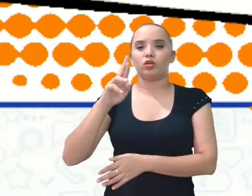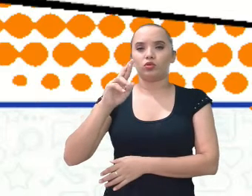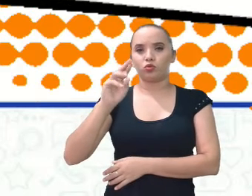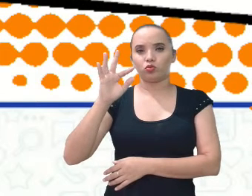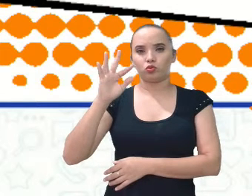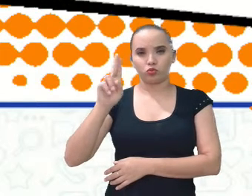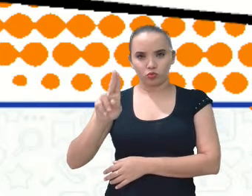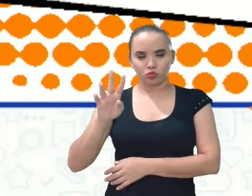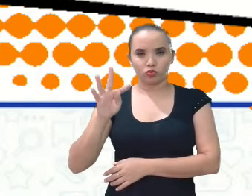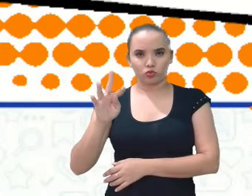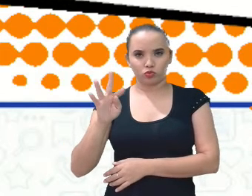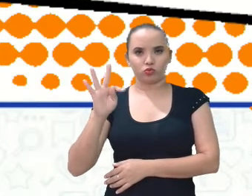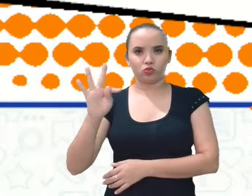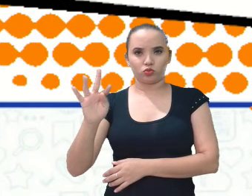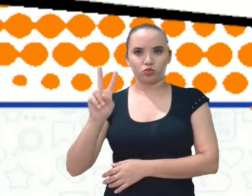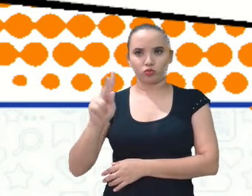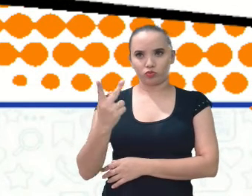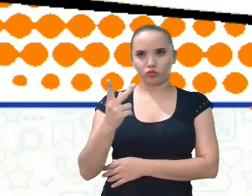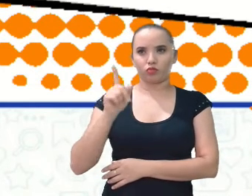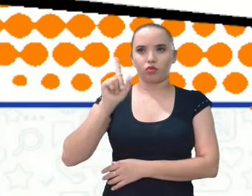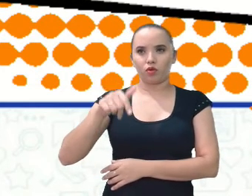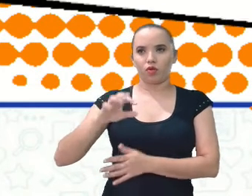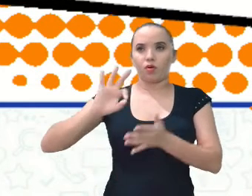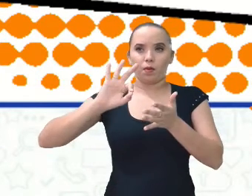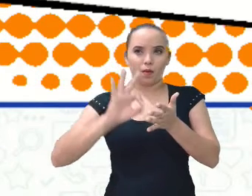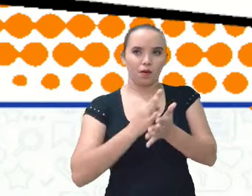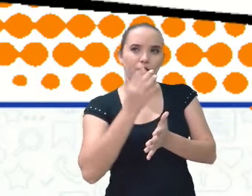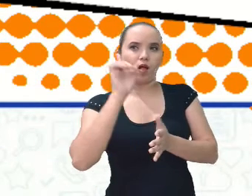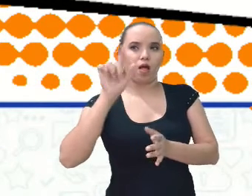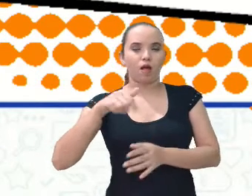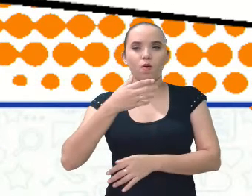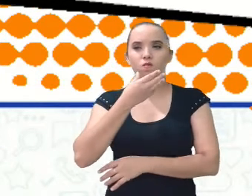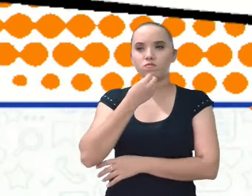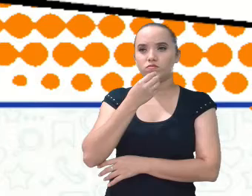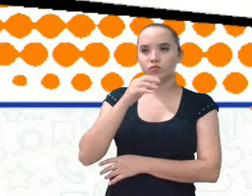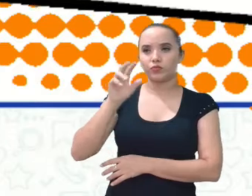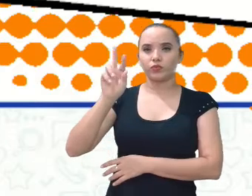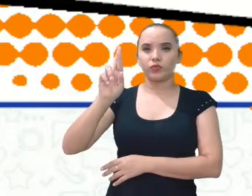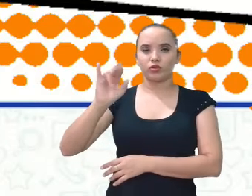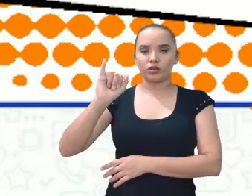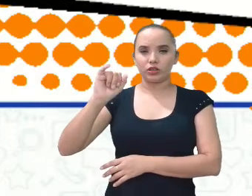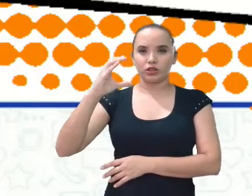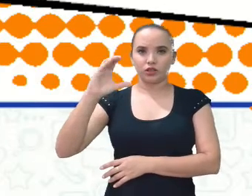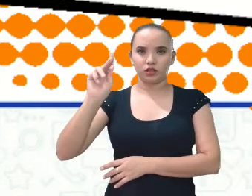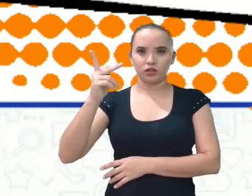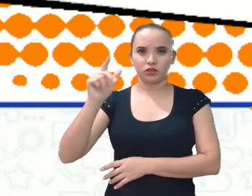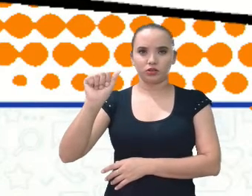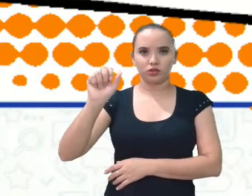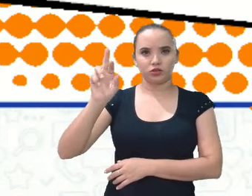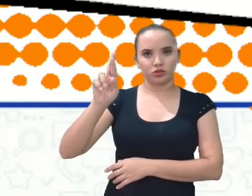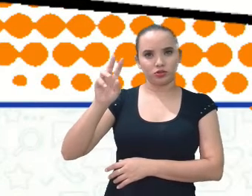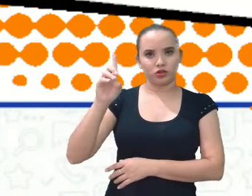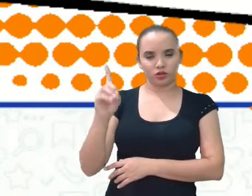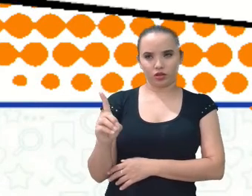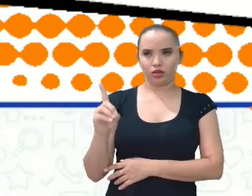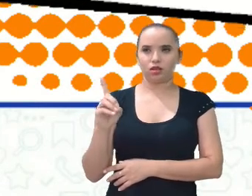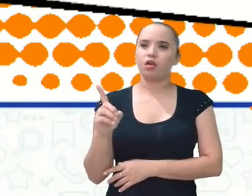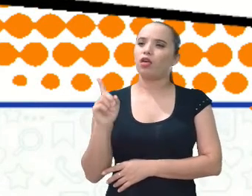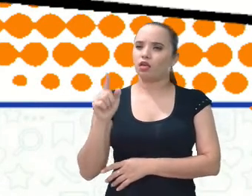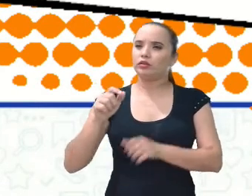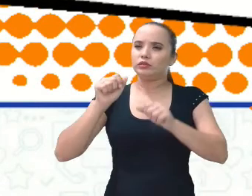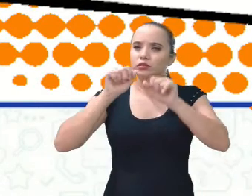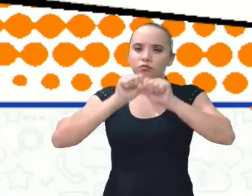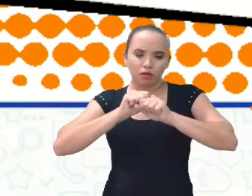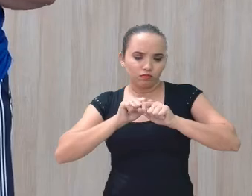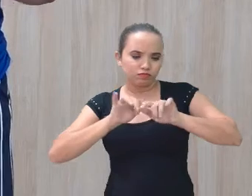americano chamado Richard Outcault, né? Ele publicou nesse jornal,